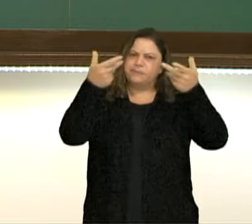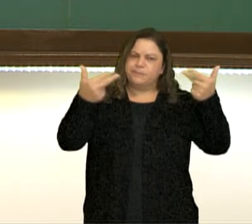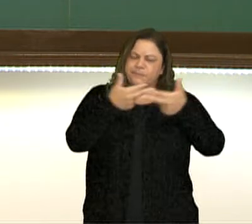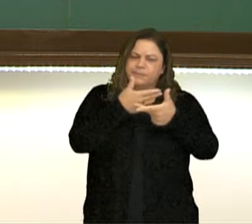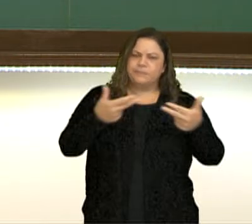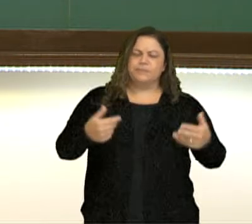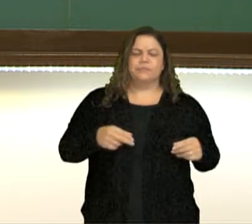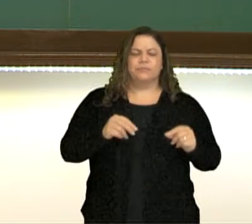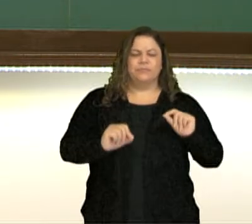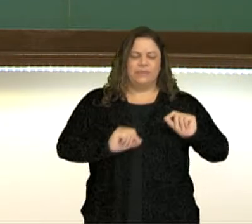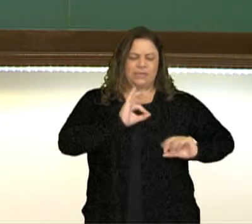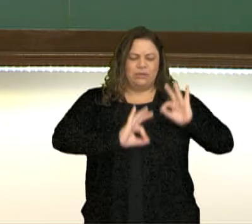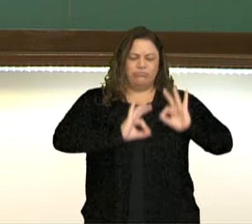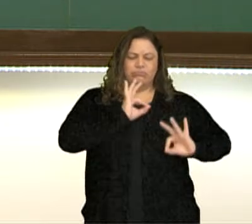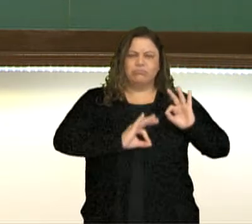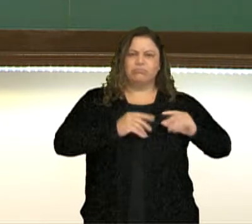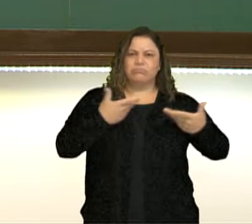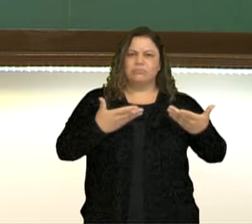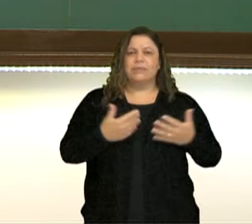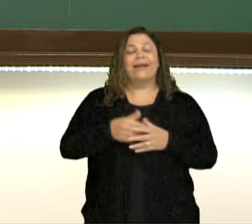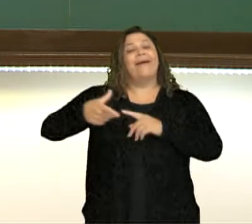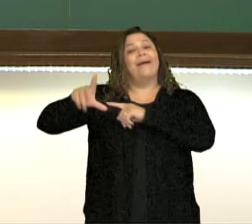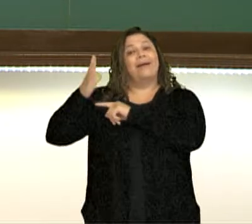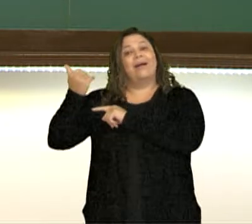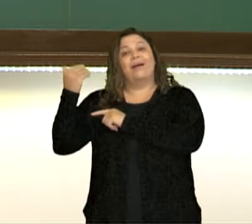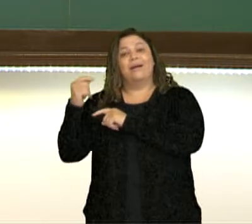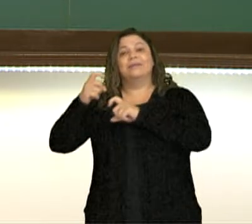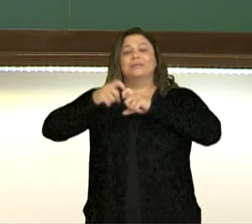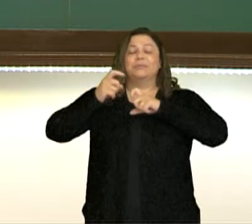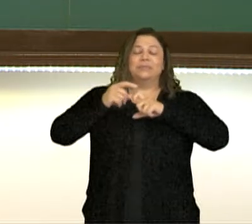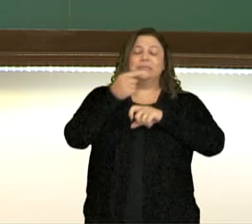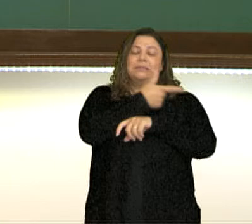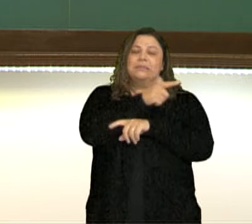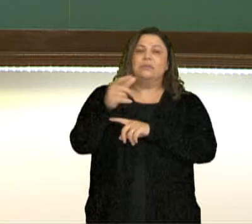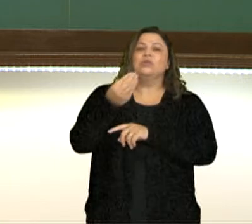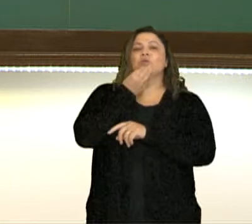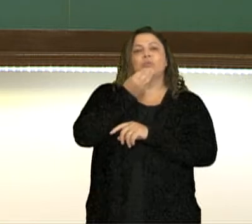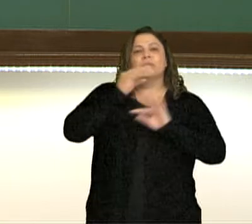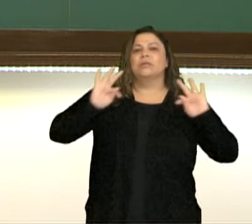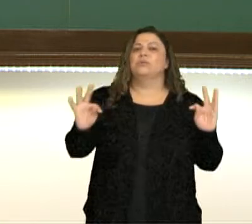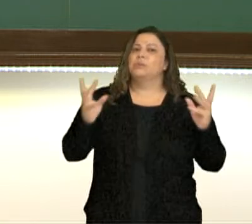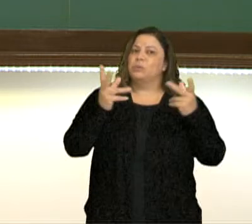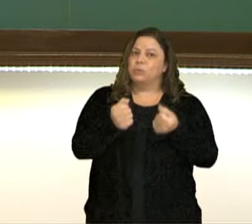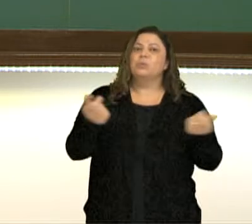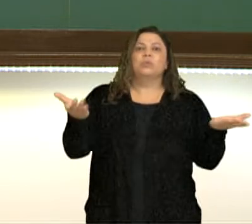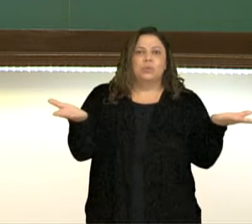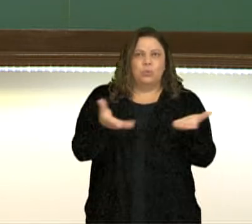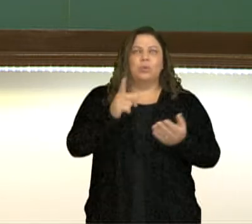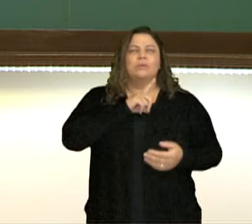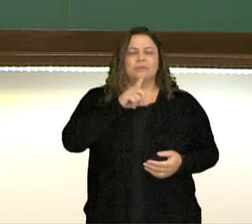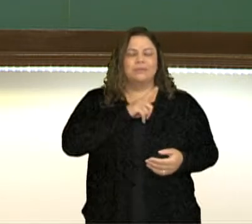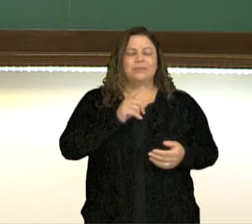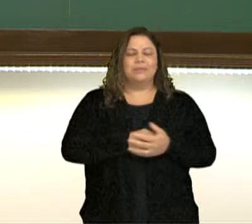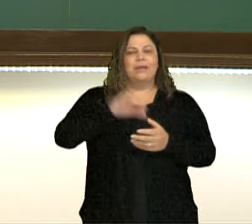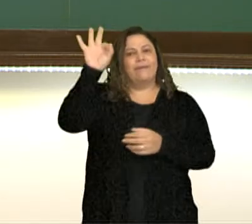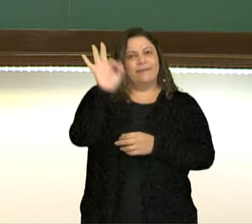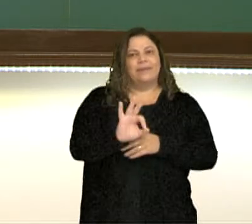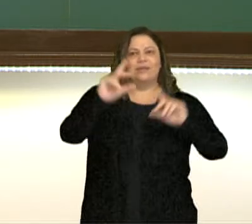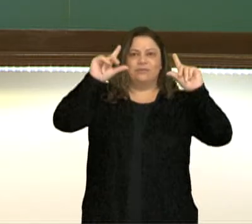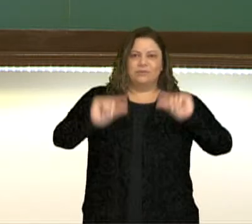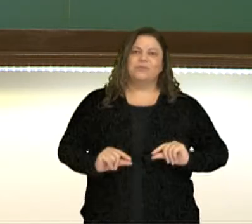todo o processo. Antes a medicina não tinha essa oportunidade para todos, hoje tem. E com isso a taxa de mortalidade vai